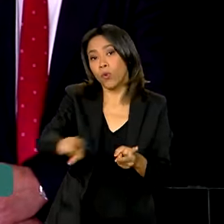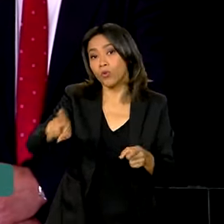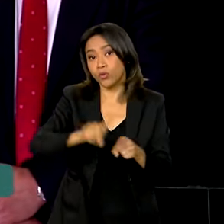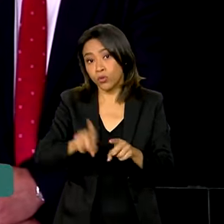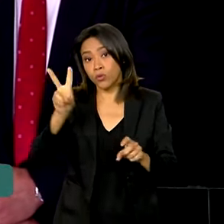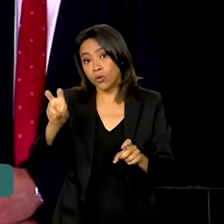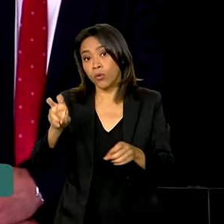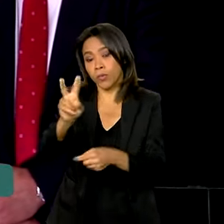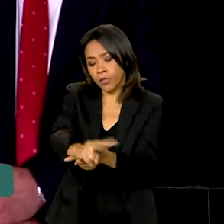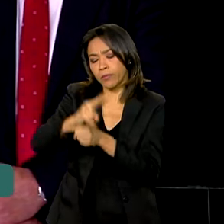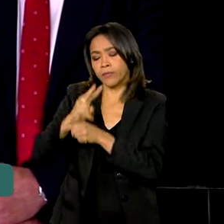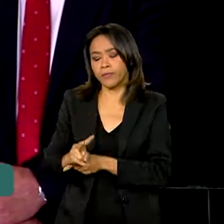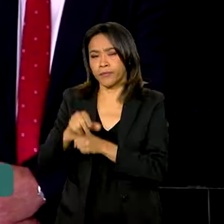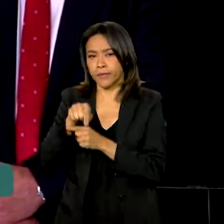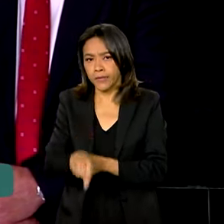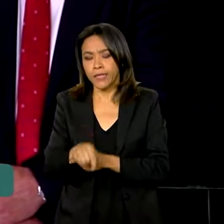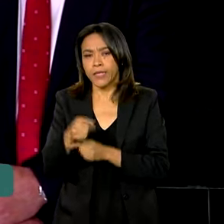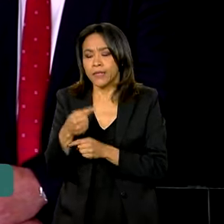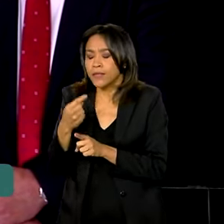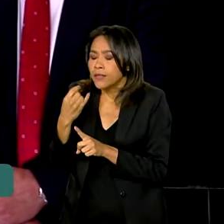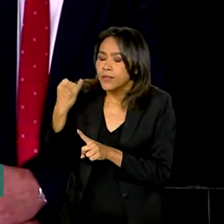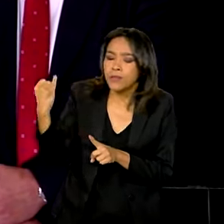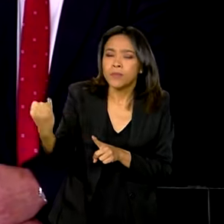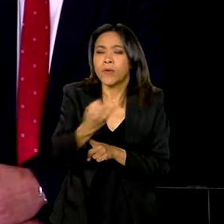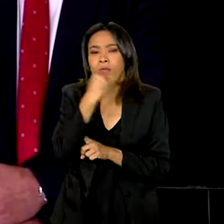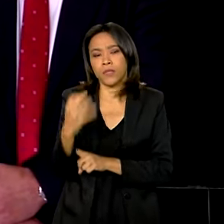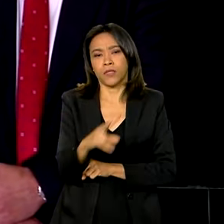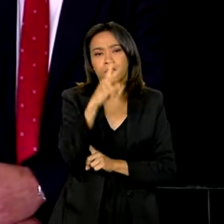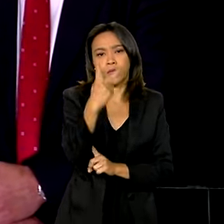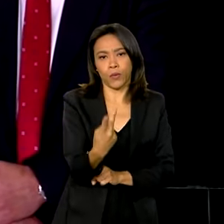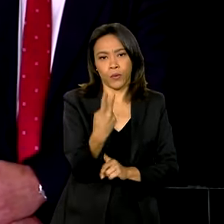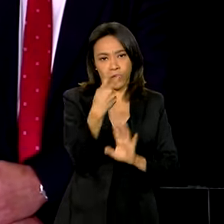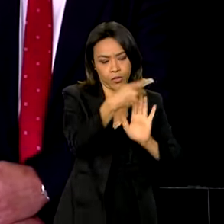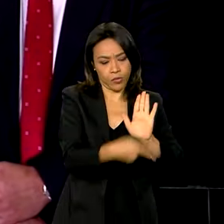Também são três projetos fundamentais que estão no Senado, prioridade absoluta nossa.